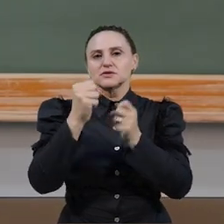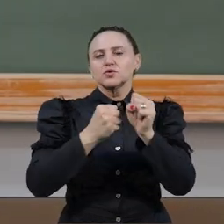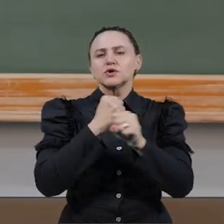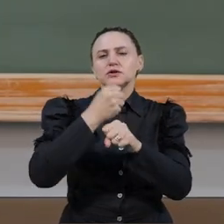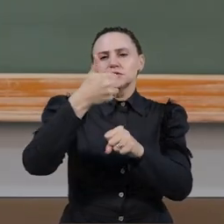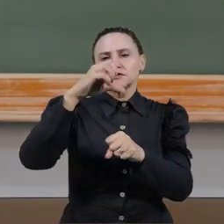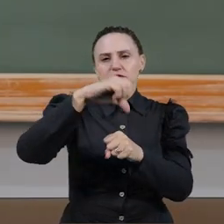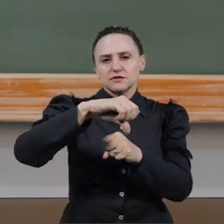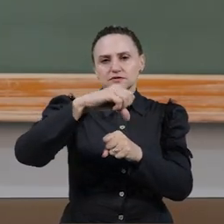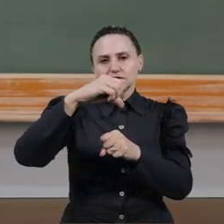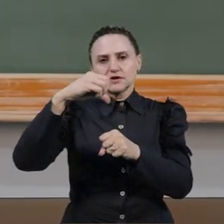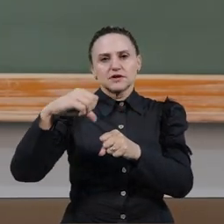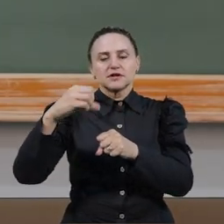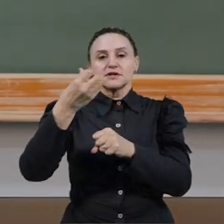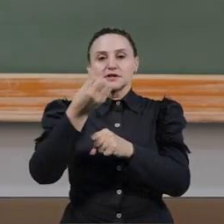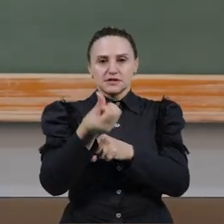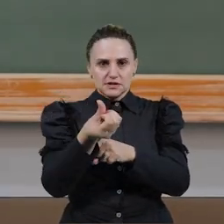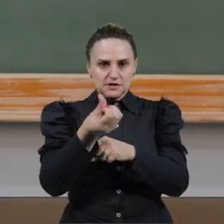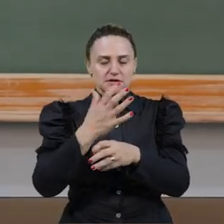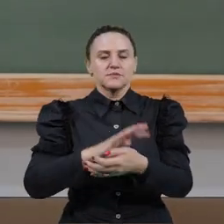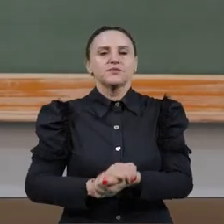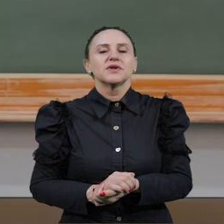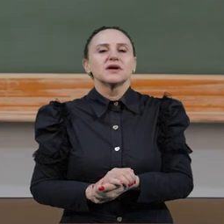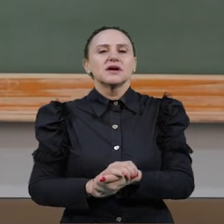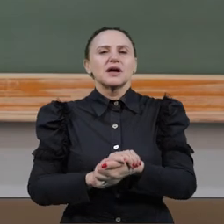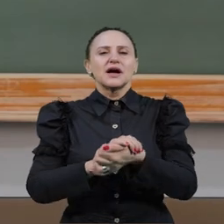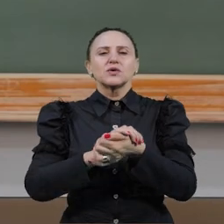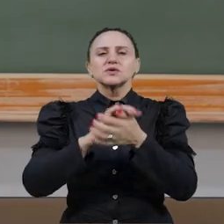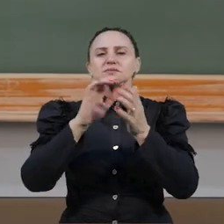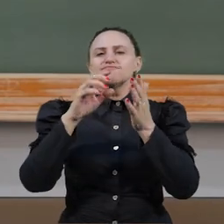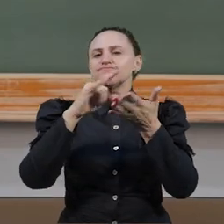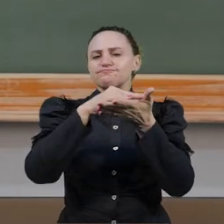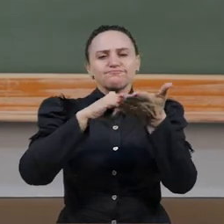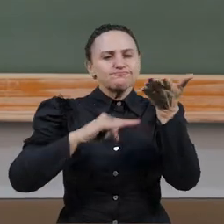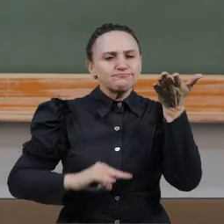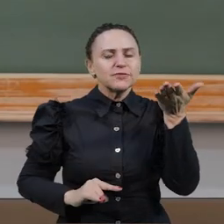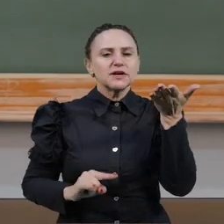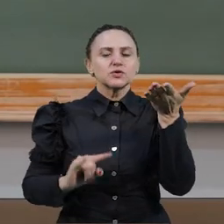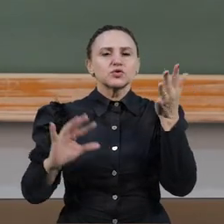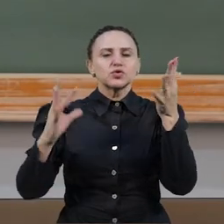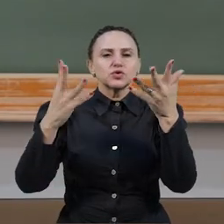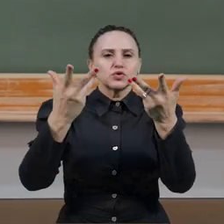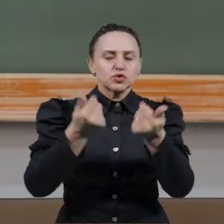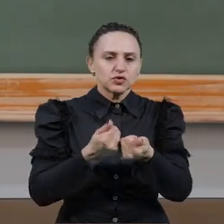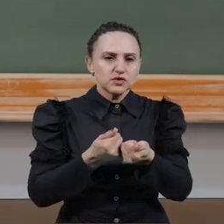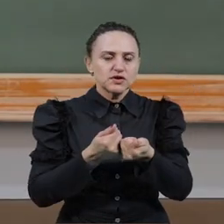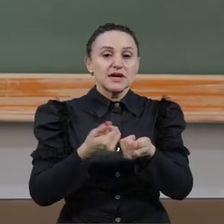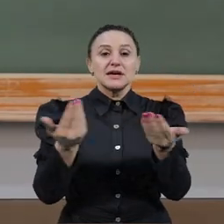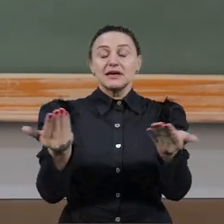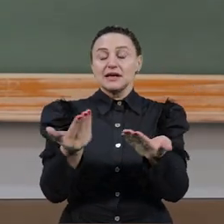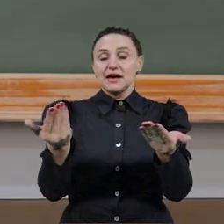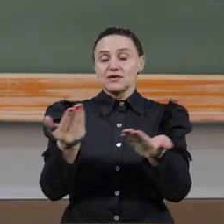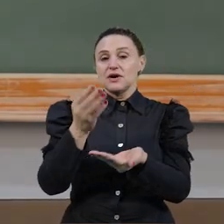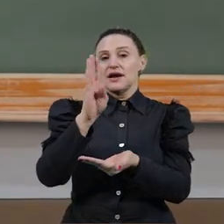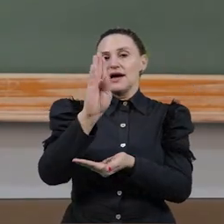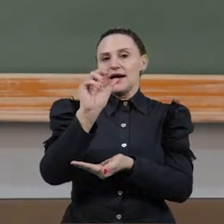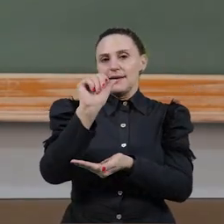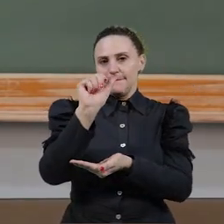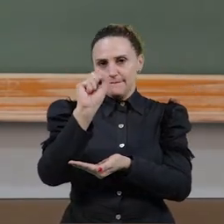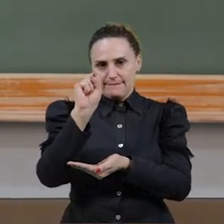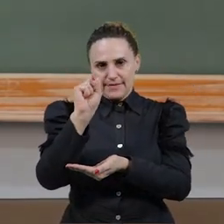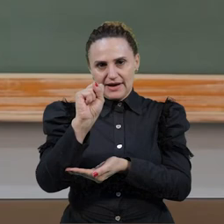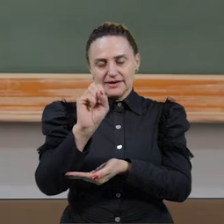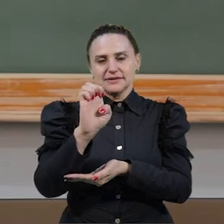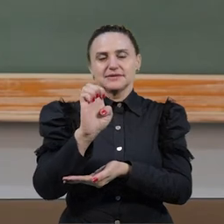os parâmetros curriculares as diretrizes curriculares e mais recentemente a base Nacional comum curricular então